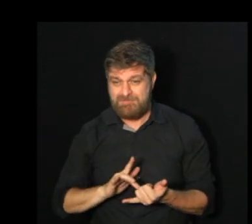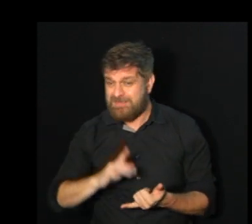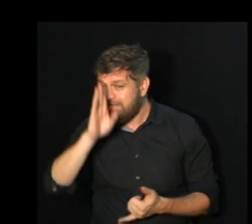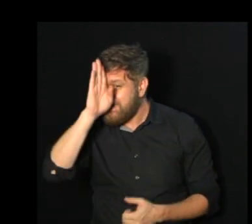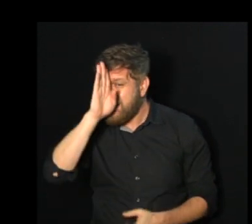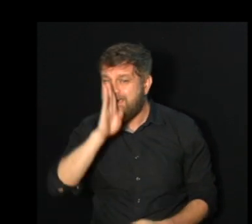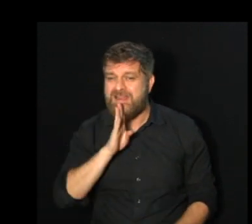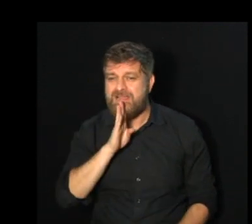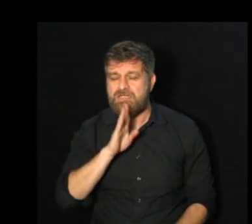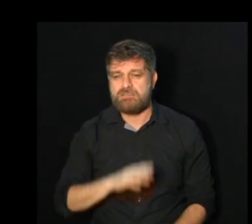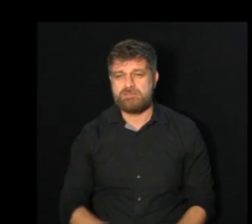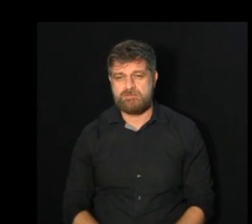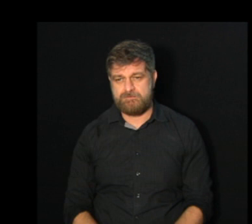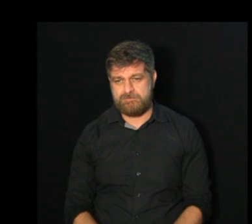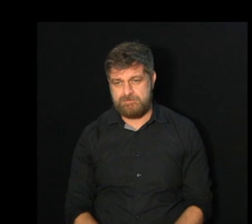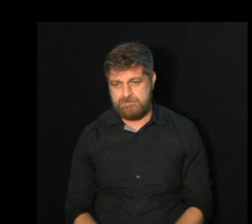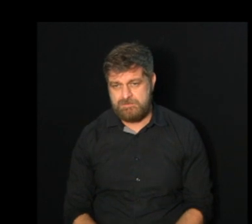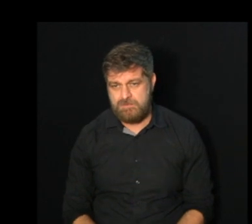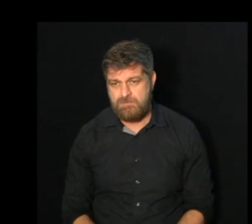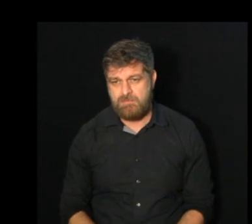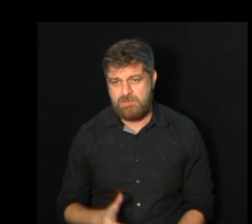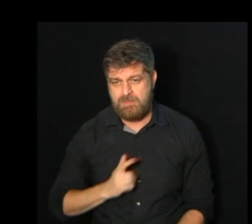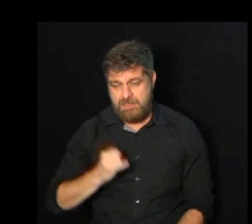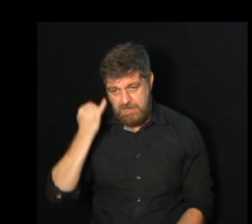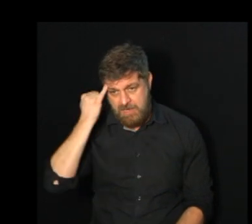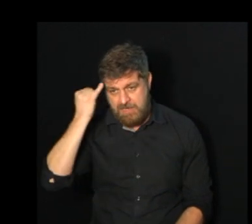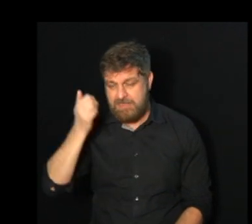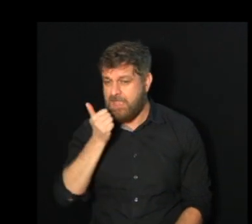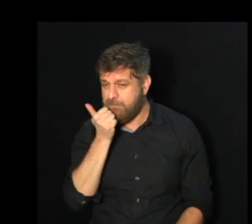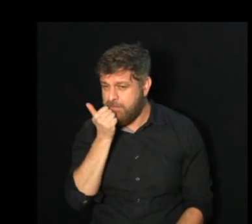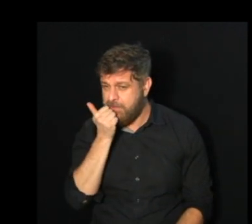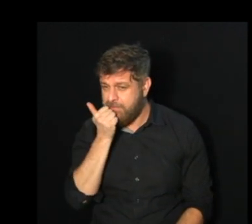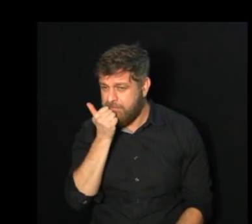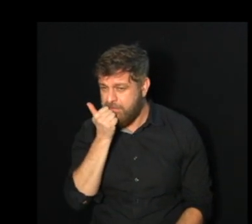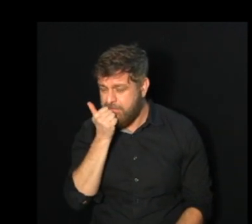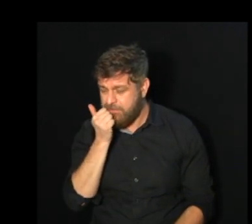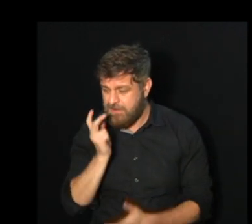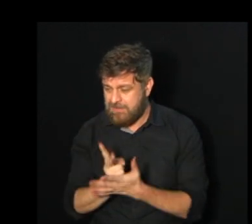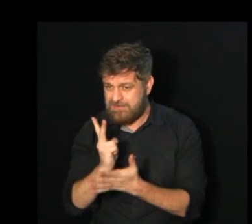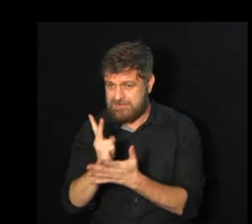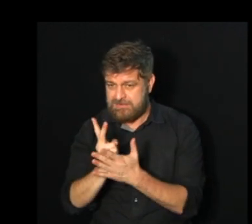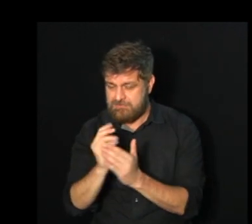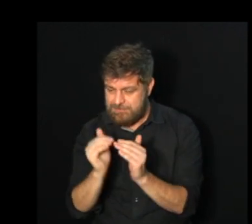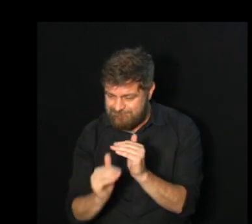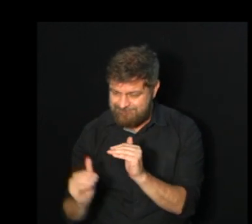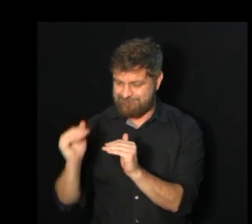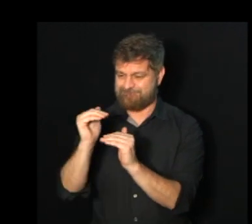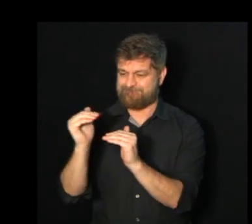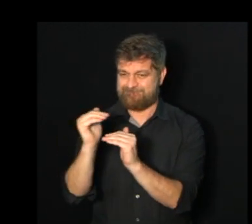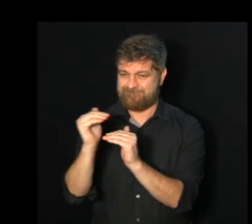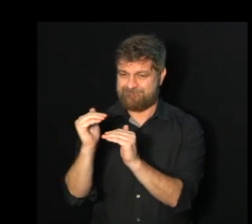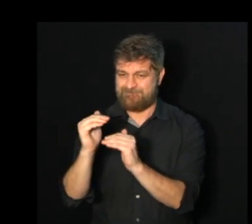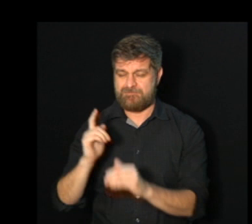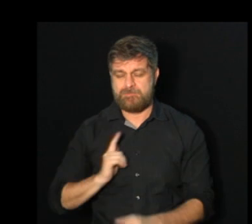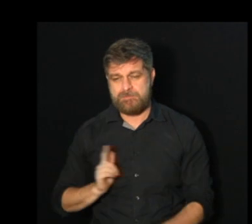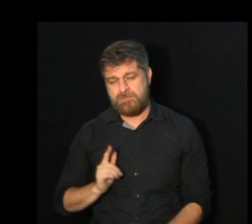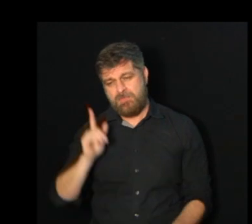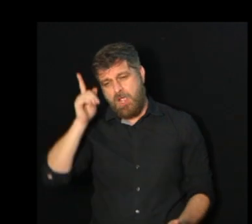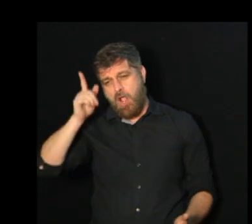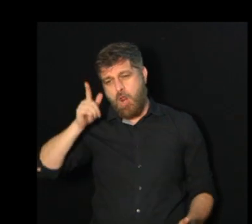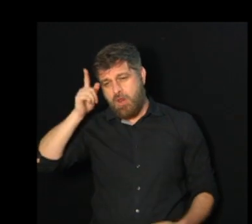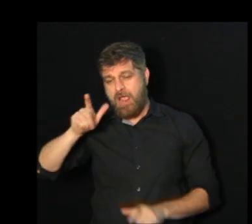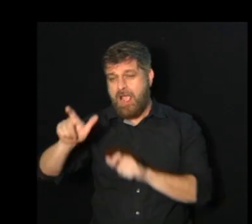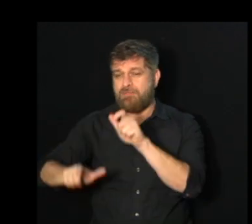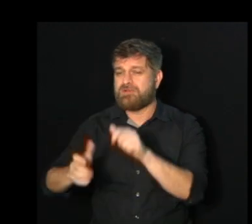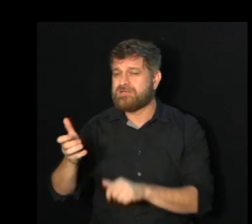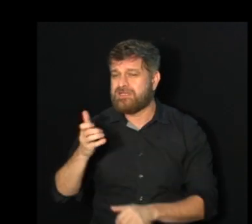gratuita. Então, a ideia é o seguinte, o radioamador está sempre um passo à frente. E, logicamente, quem quiser